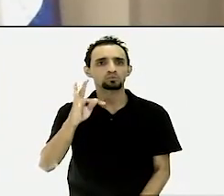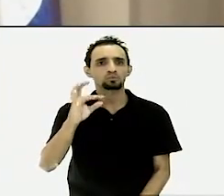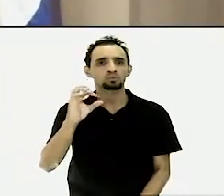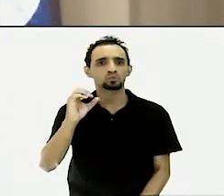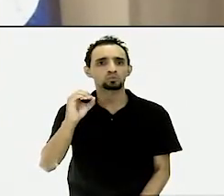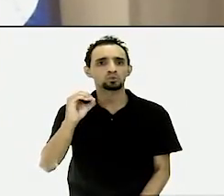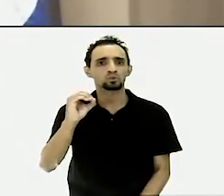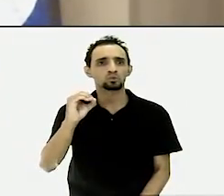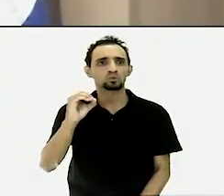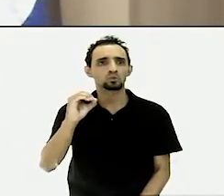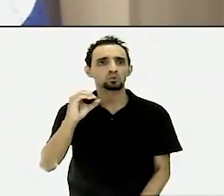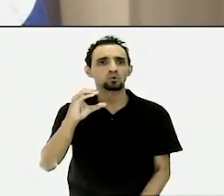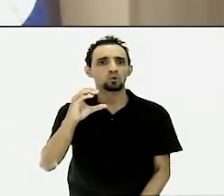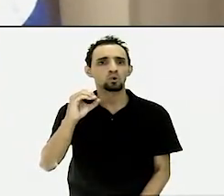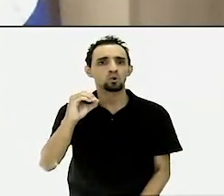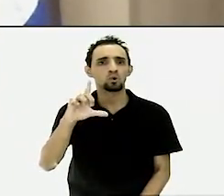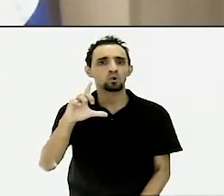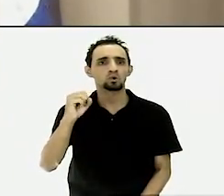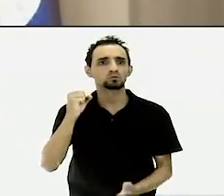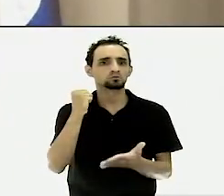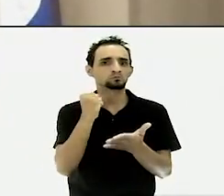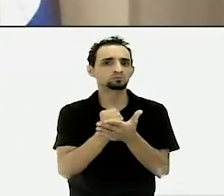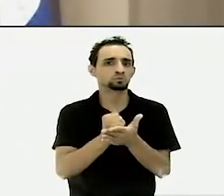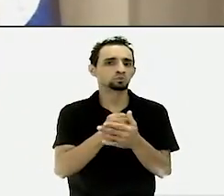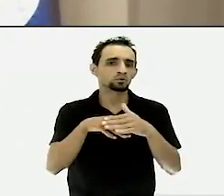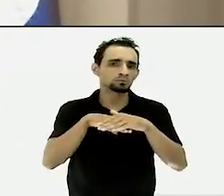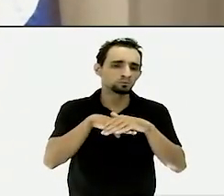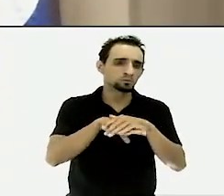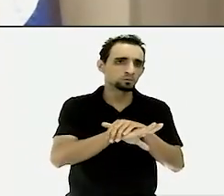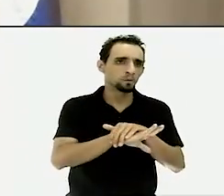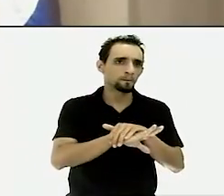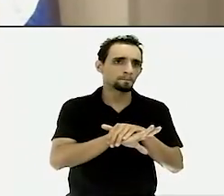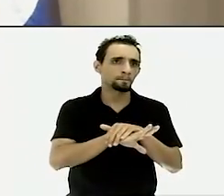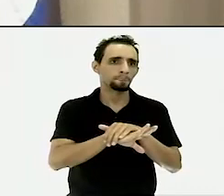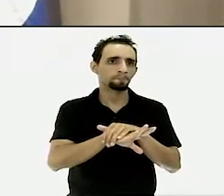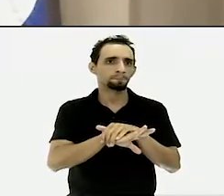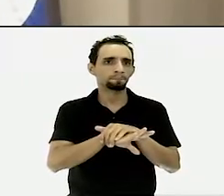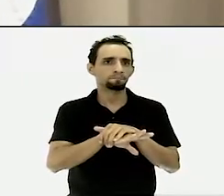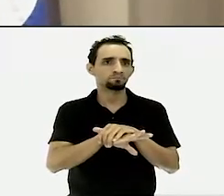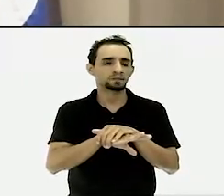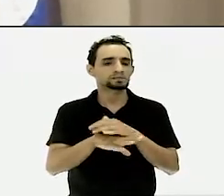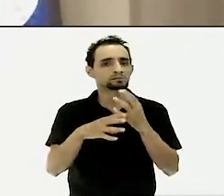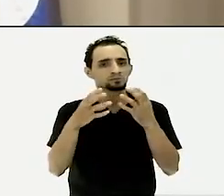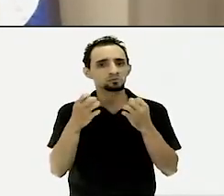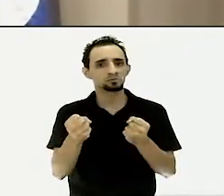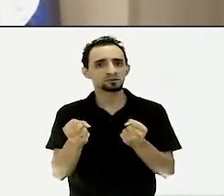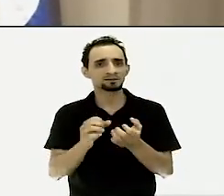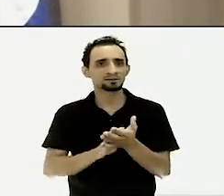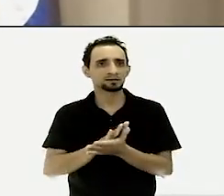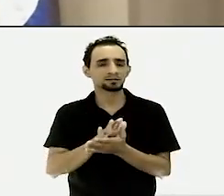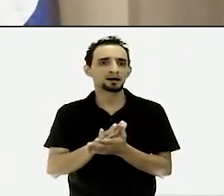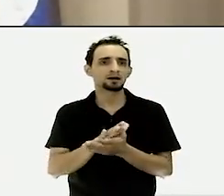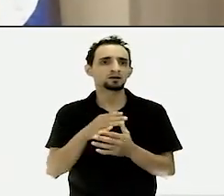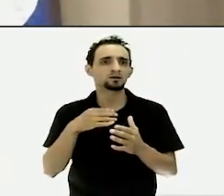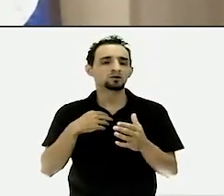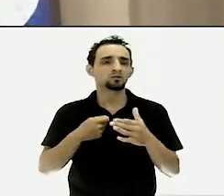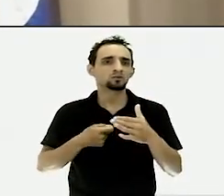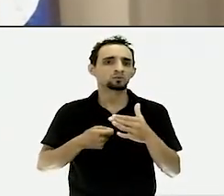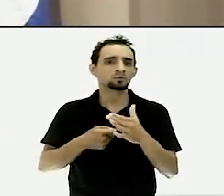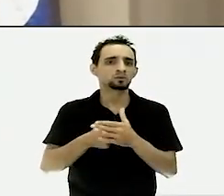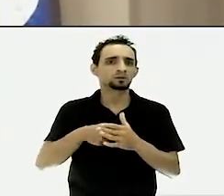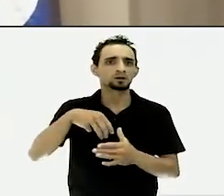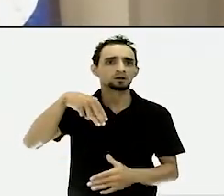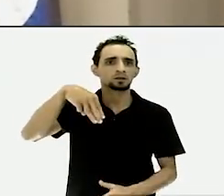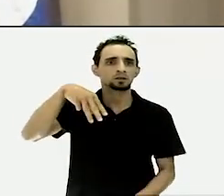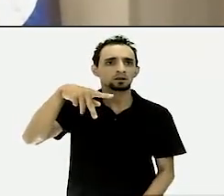providência nesse âmbito, porque a competência é deles. A competência é nossa fiscalizar, nós passamos para o Poder Executivo o que está acontecendo. Então,